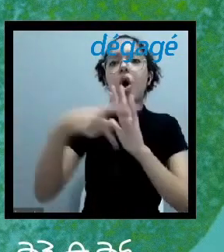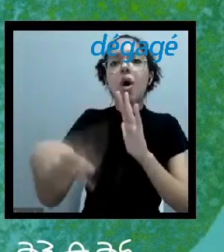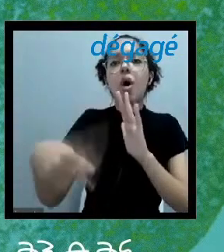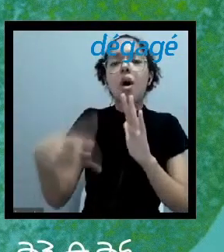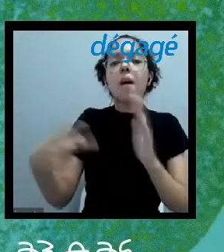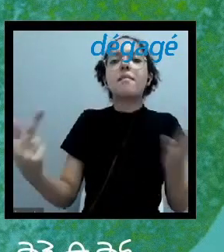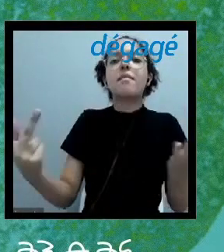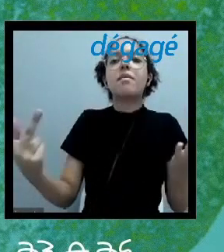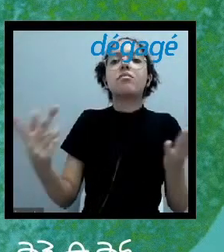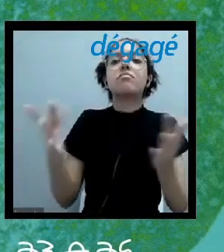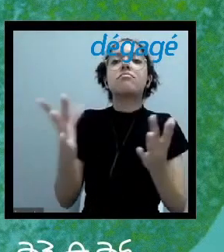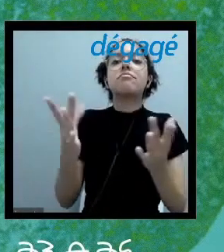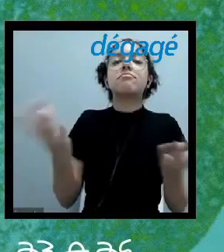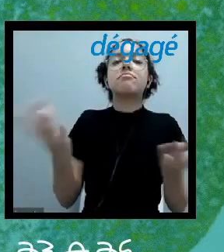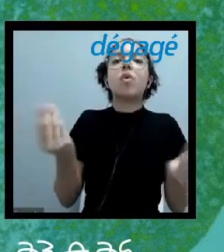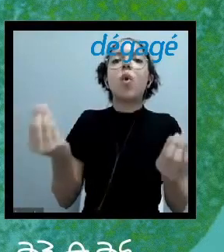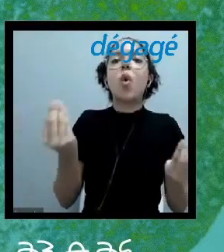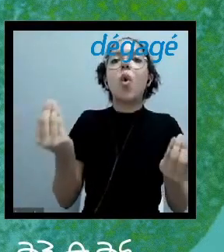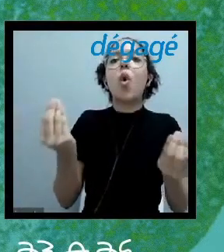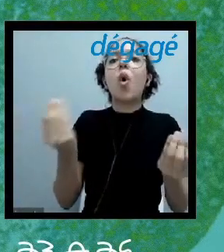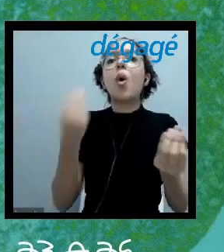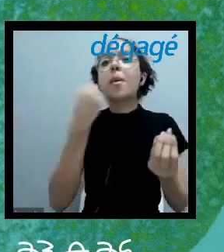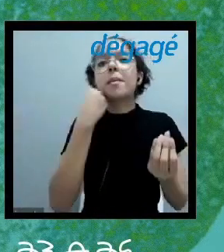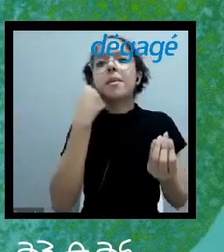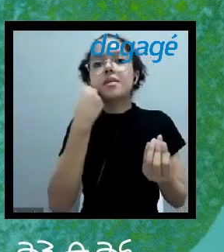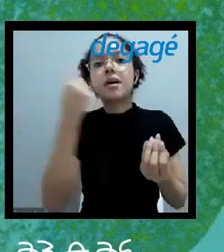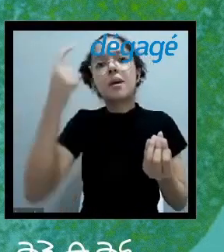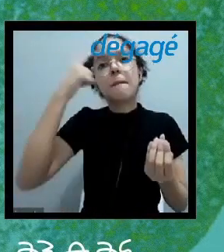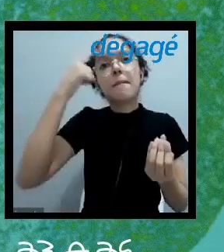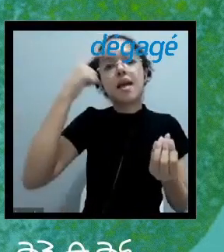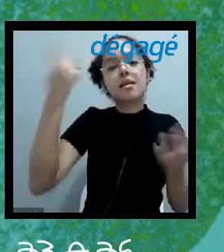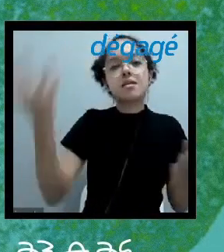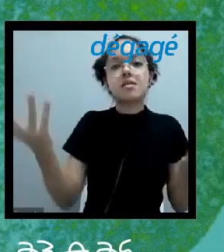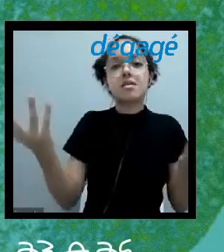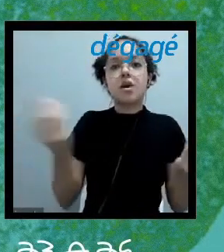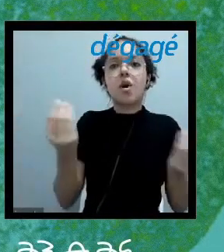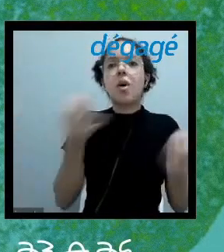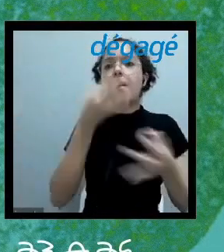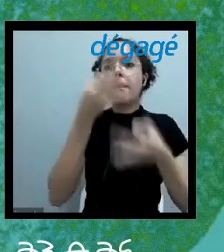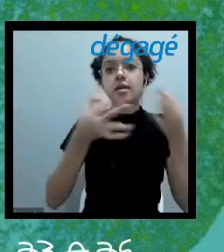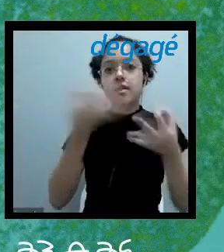Como que vocês pensam essa questão dessas duas dimensões?